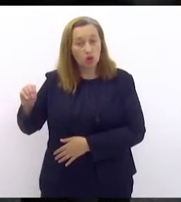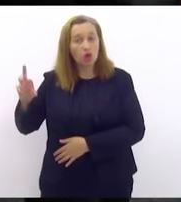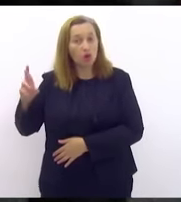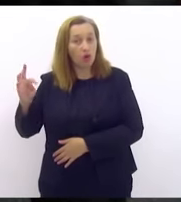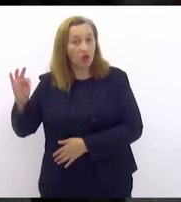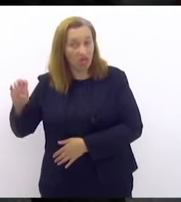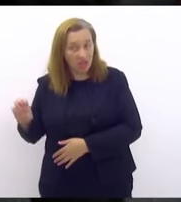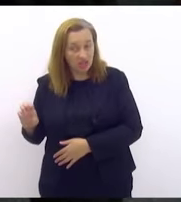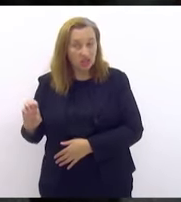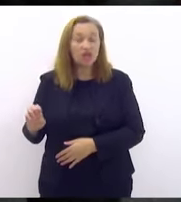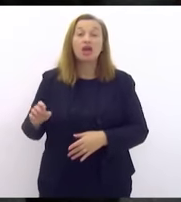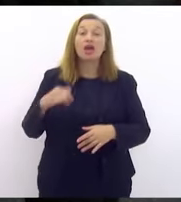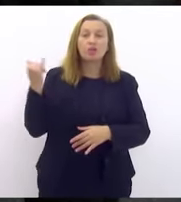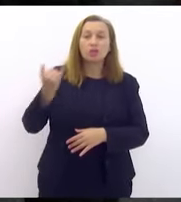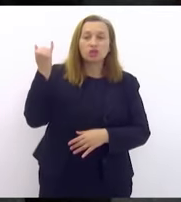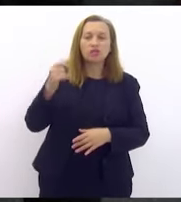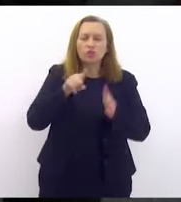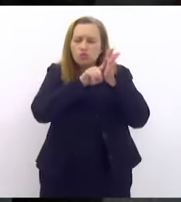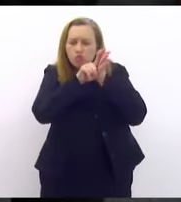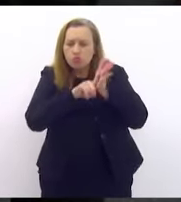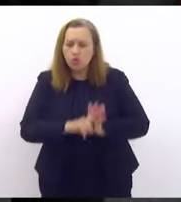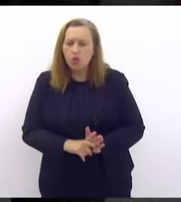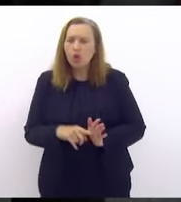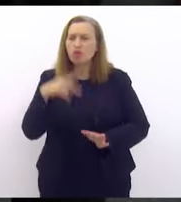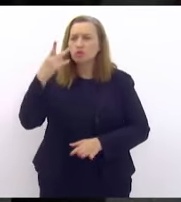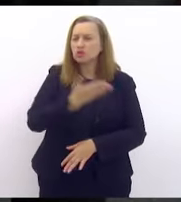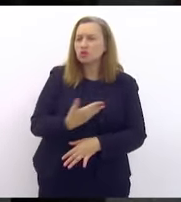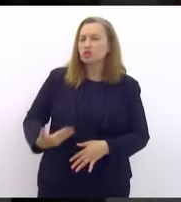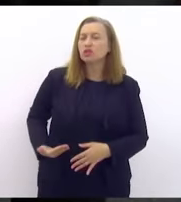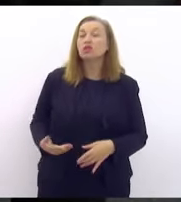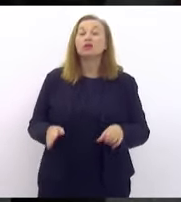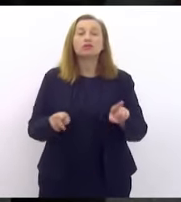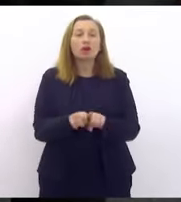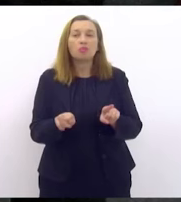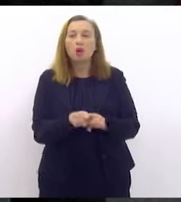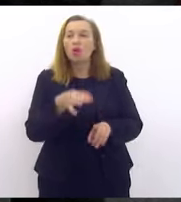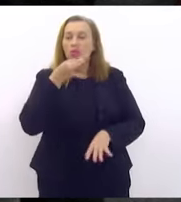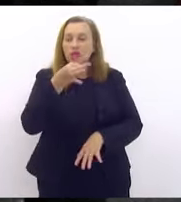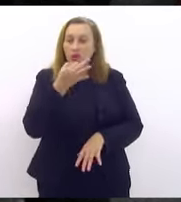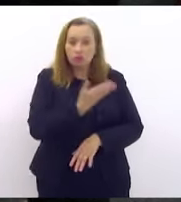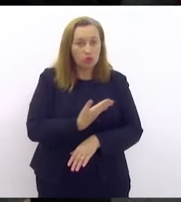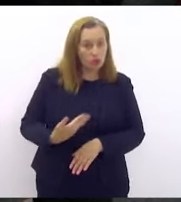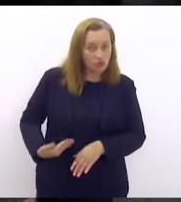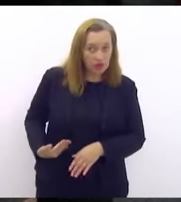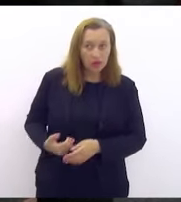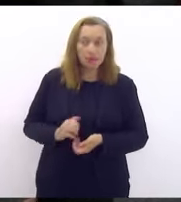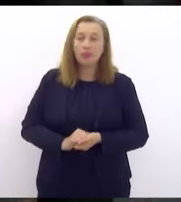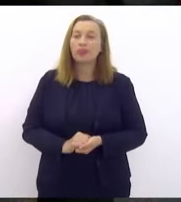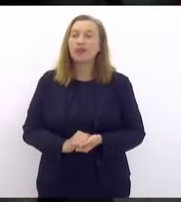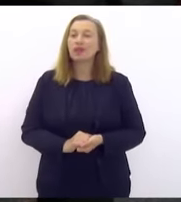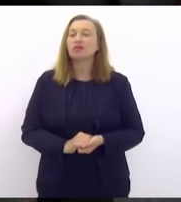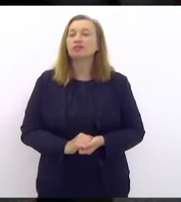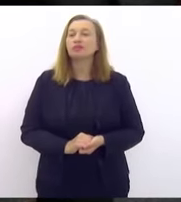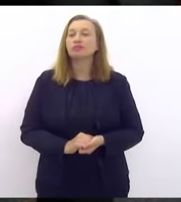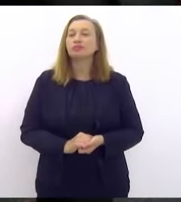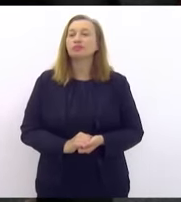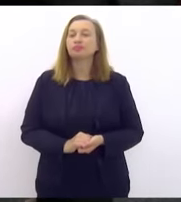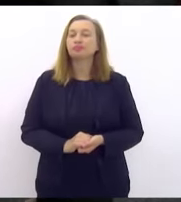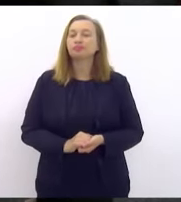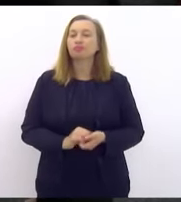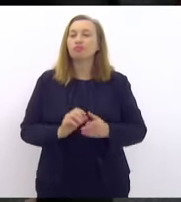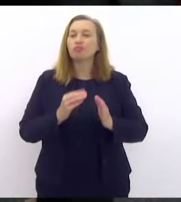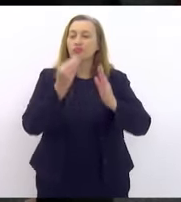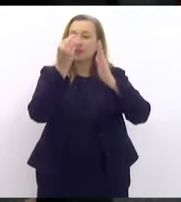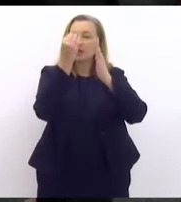políticas públicas. E eu gostaria aqui de deixar até uma sugestão ao governo, que disponibilize no